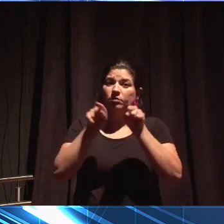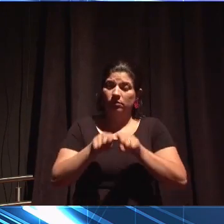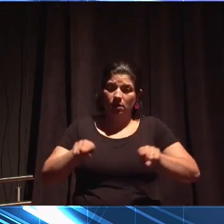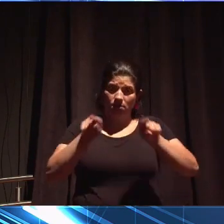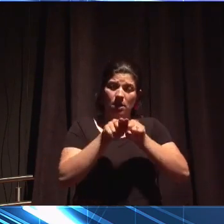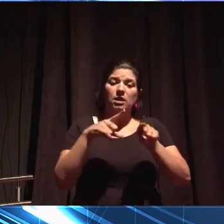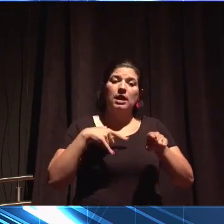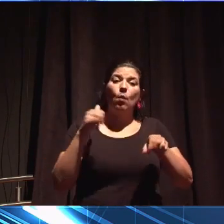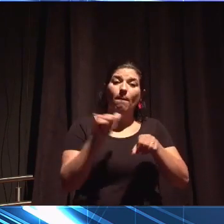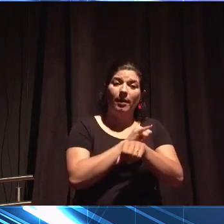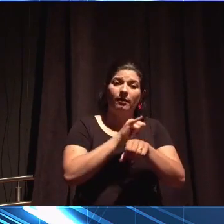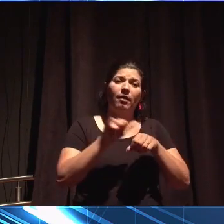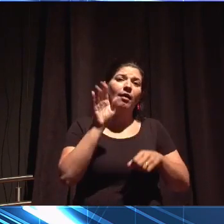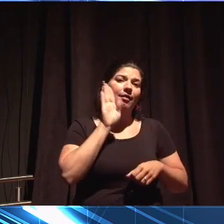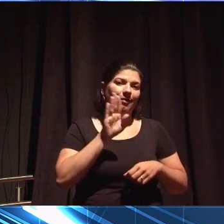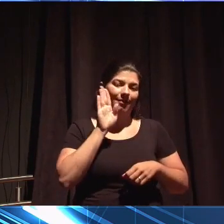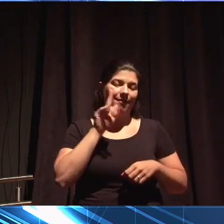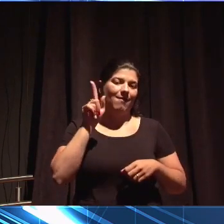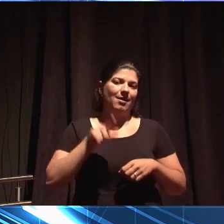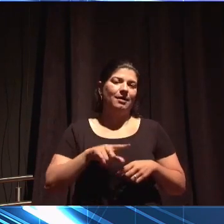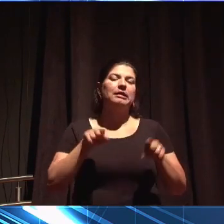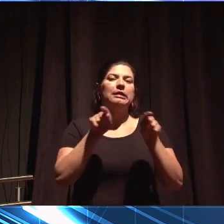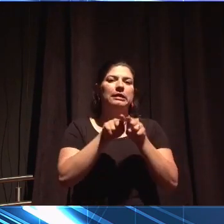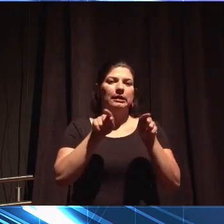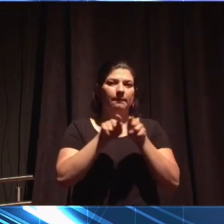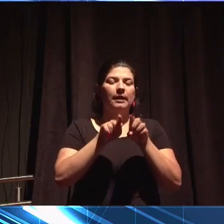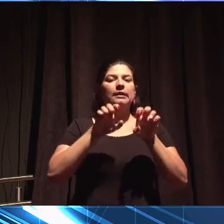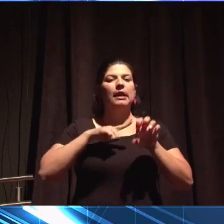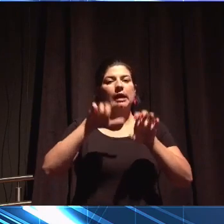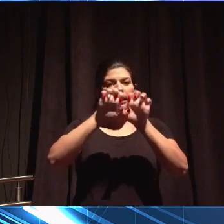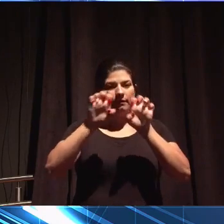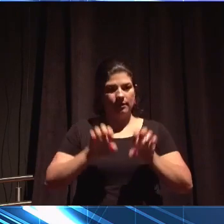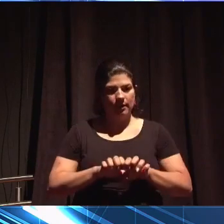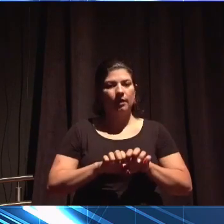que é uma estratégia muito bacana, e a importância de infra as a code.